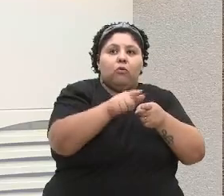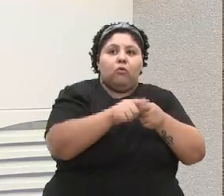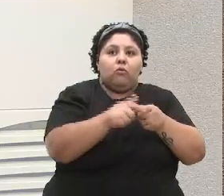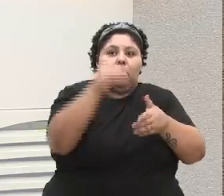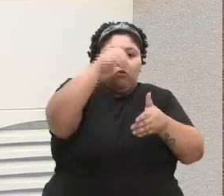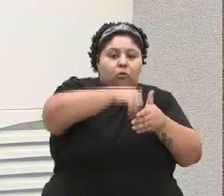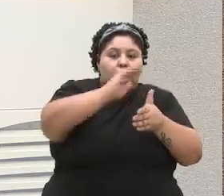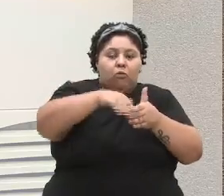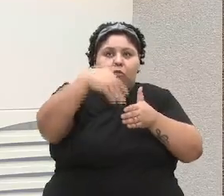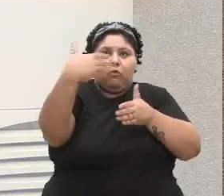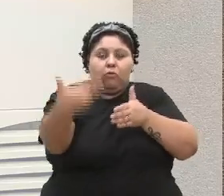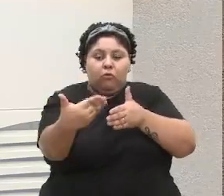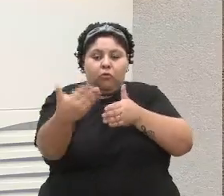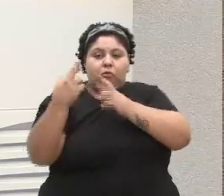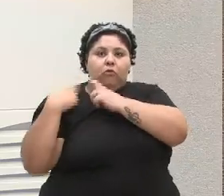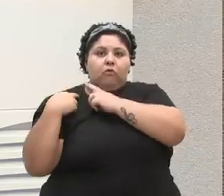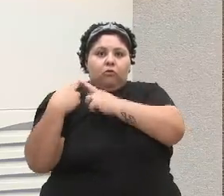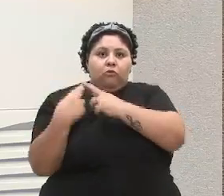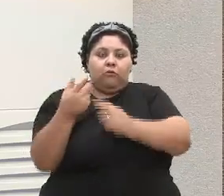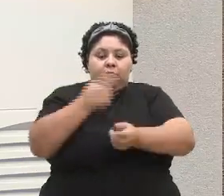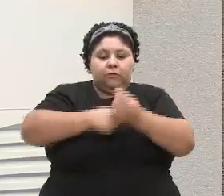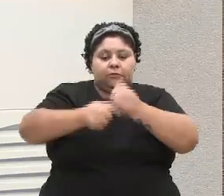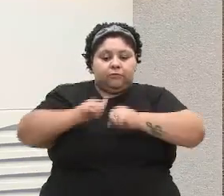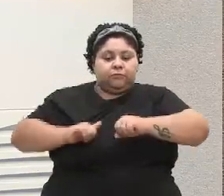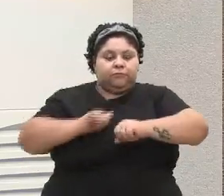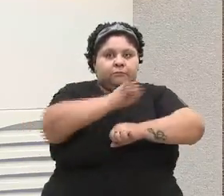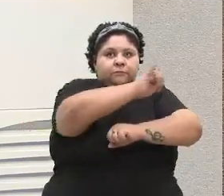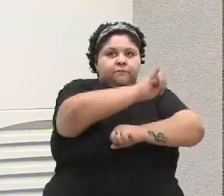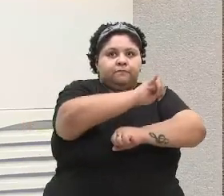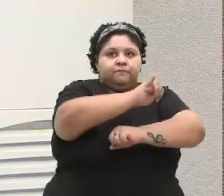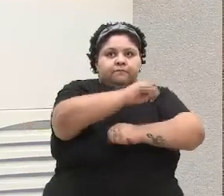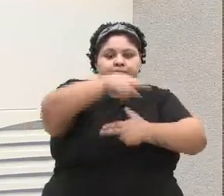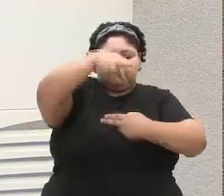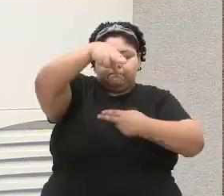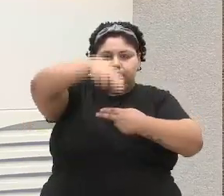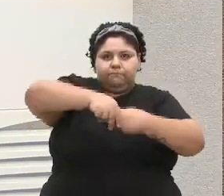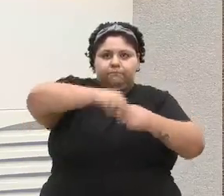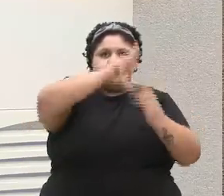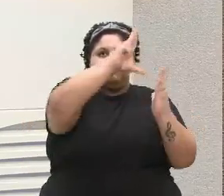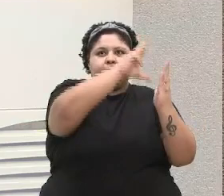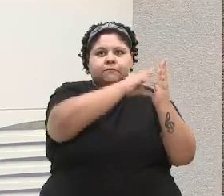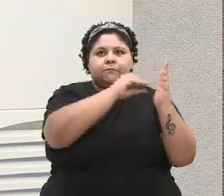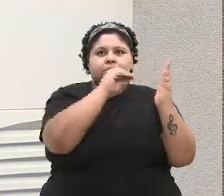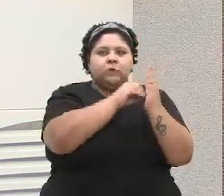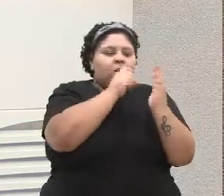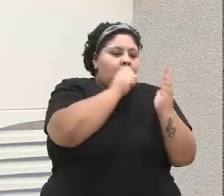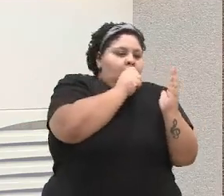estão sob responsabilidade da administração do aeroporto? Anexar cópia de